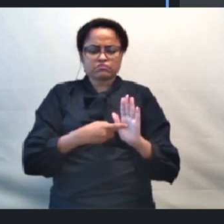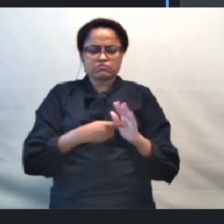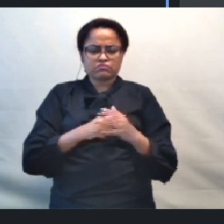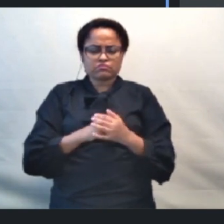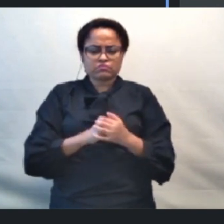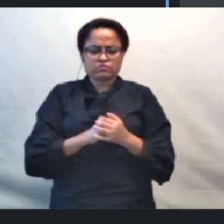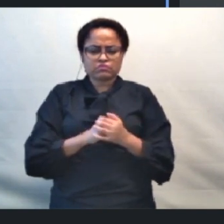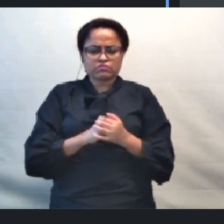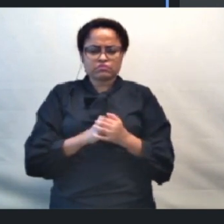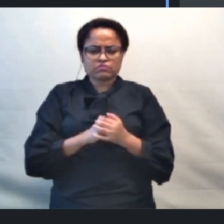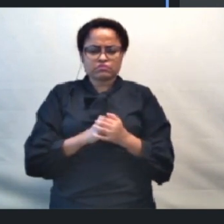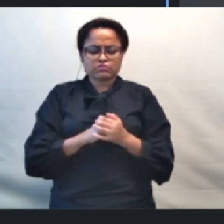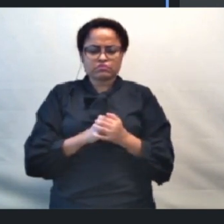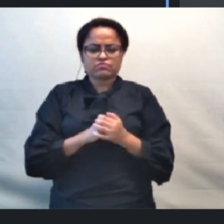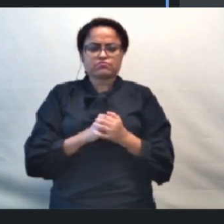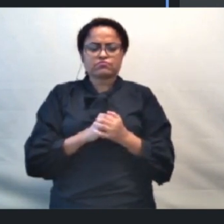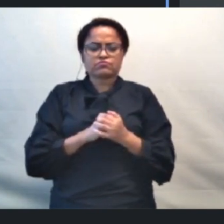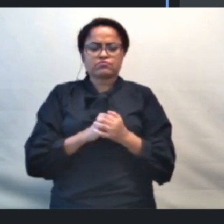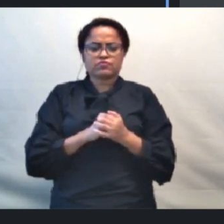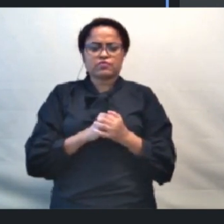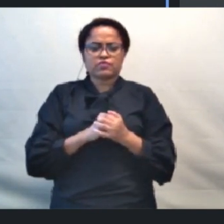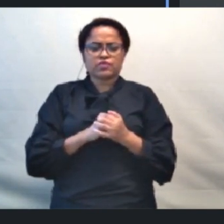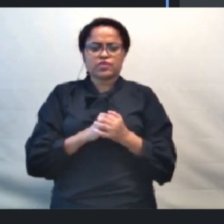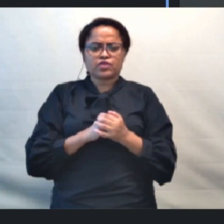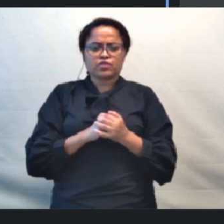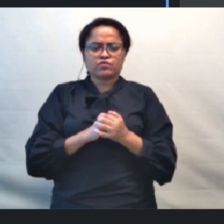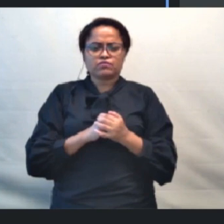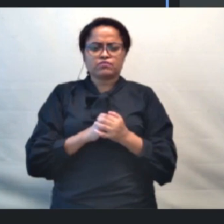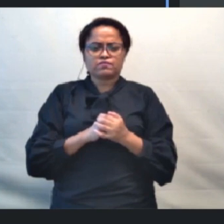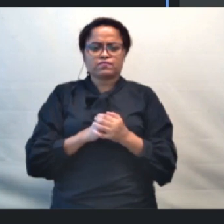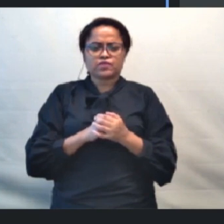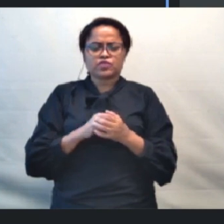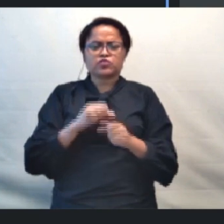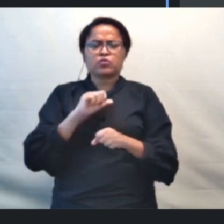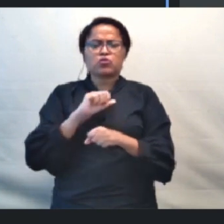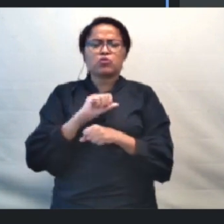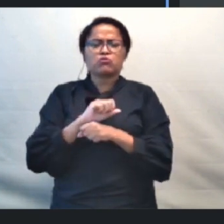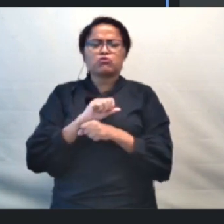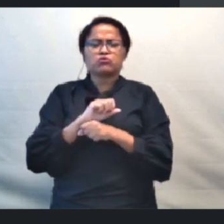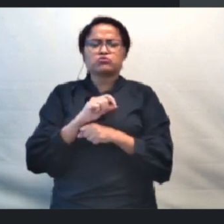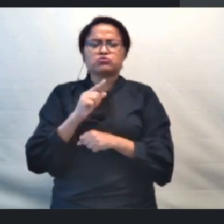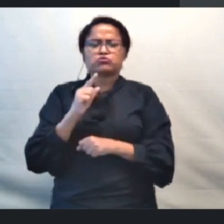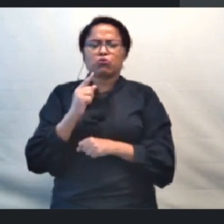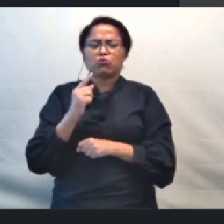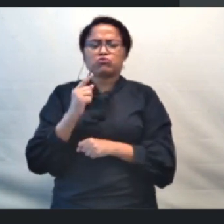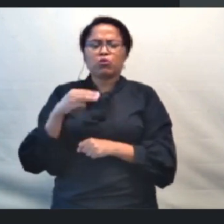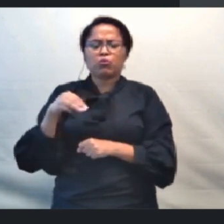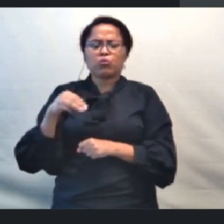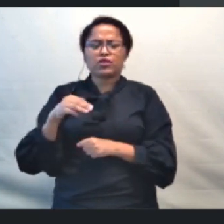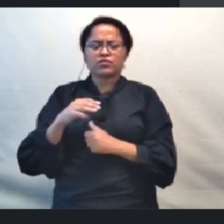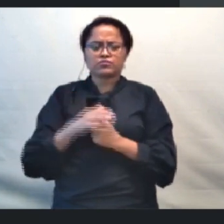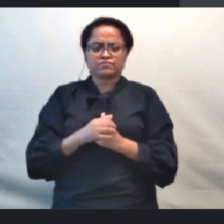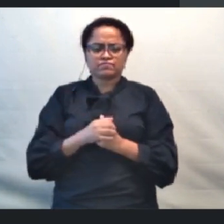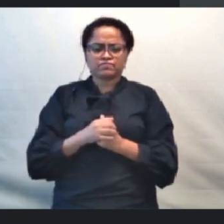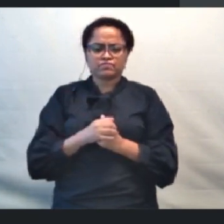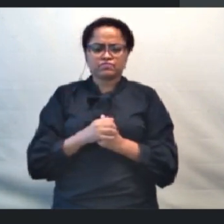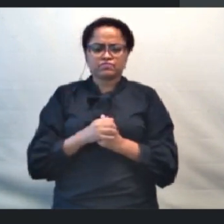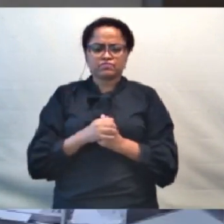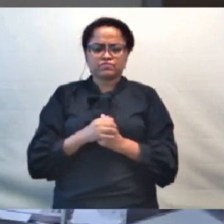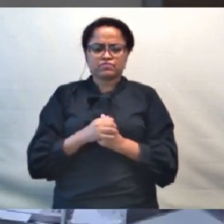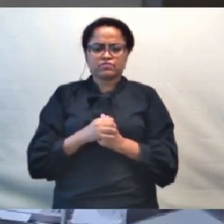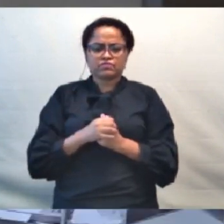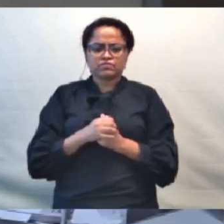botar. Já estava todo mundo baladão, aí Castilho, eu já falei, ó. Bruno, seu áudio está ligado.